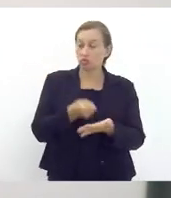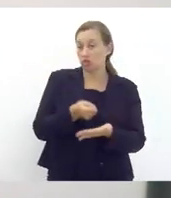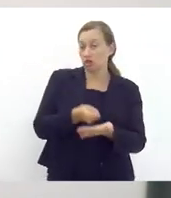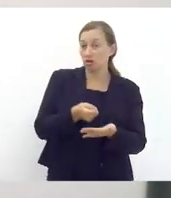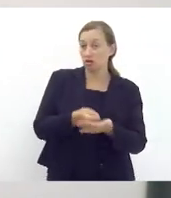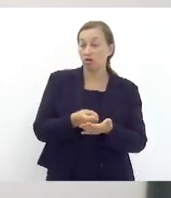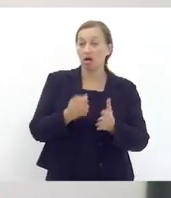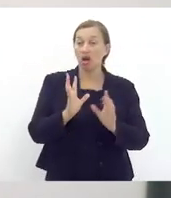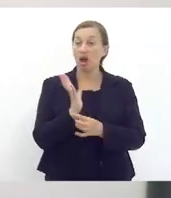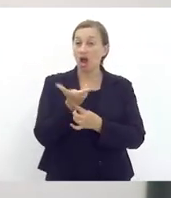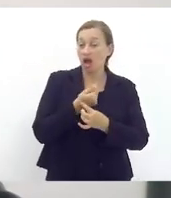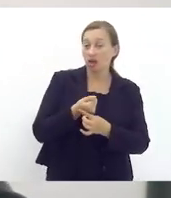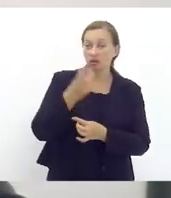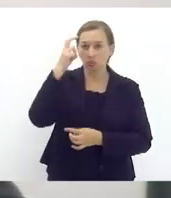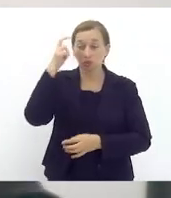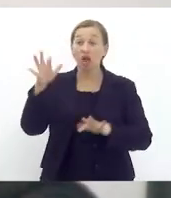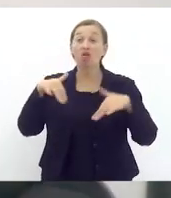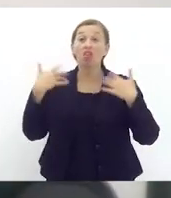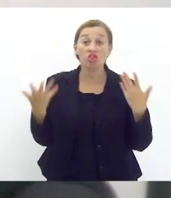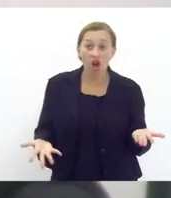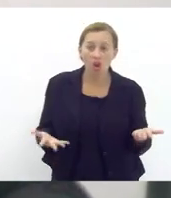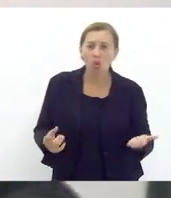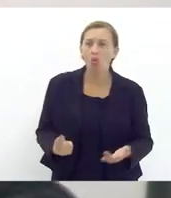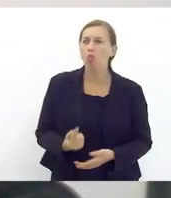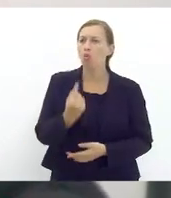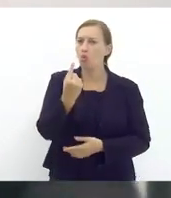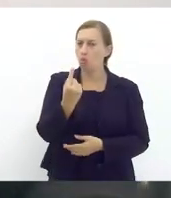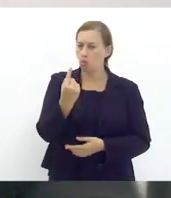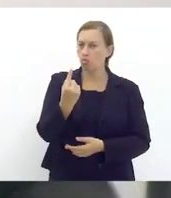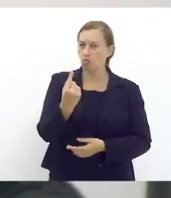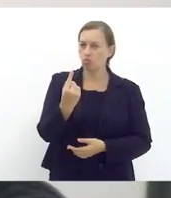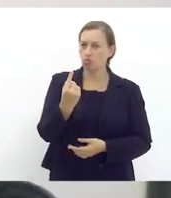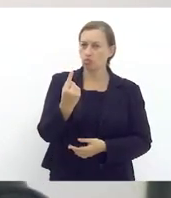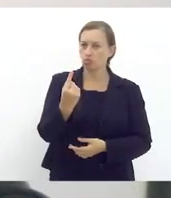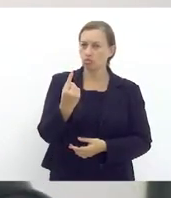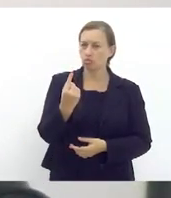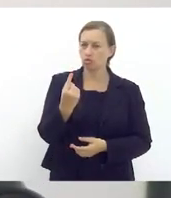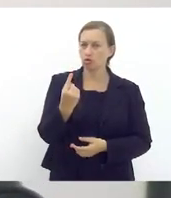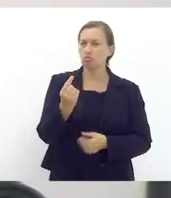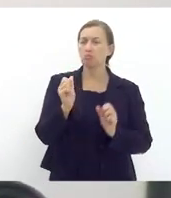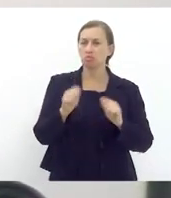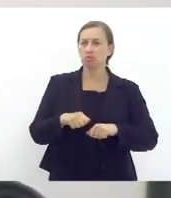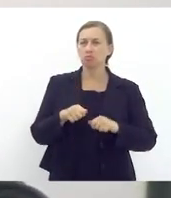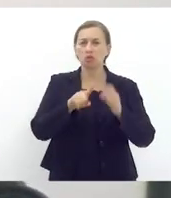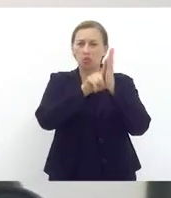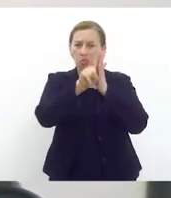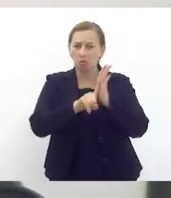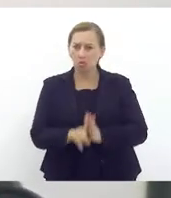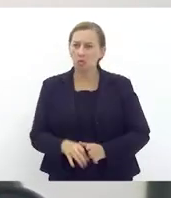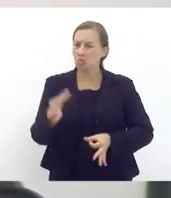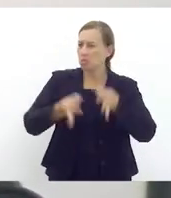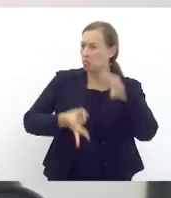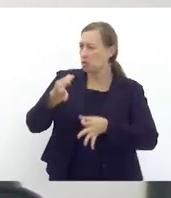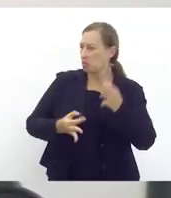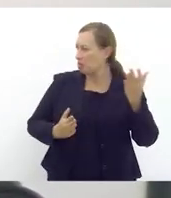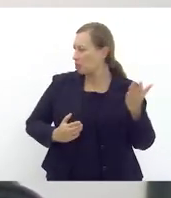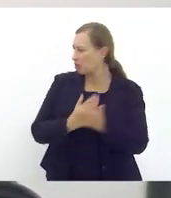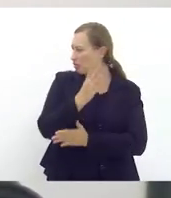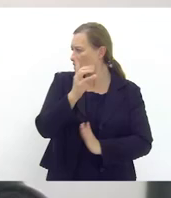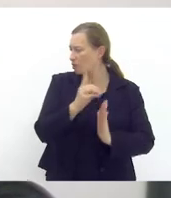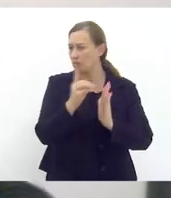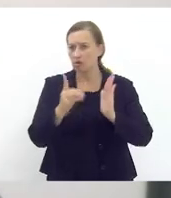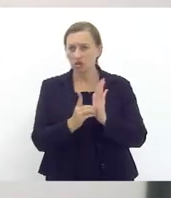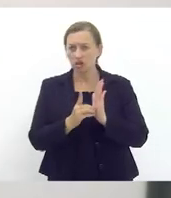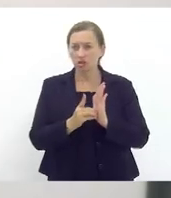geral então o único meio possível Depois de várias consultas jurídicas que a gente teve para provar o decreto de regulamentação da